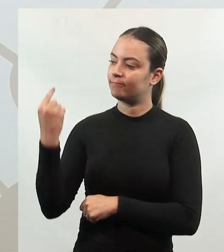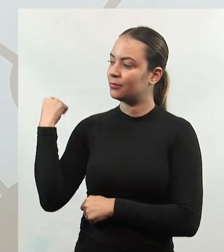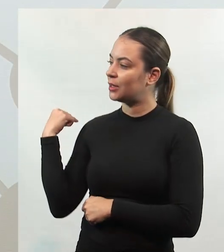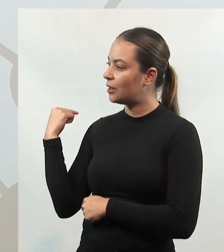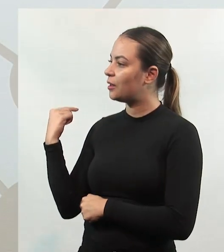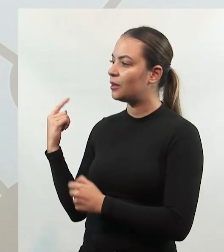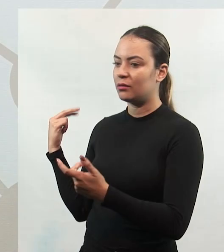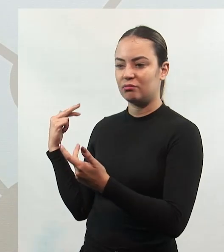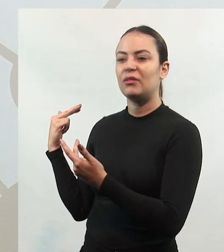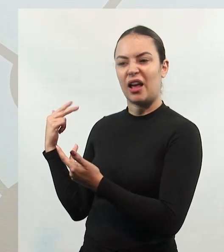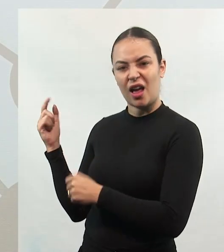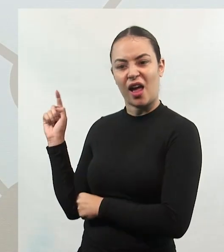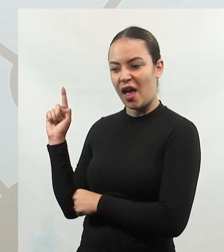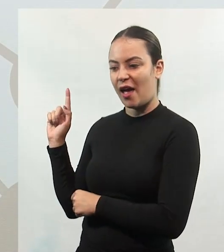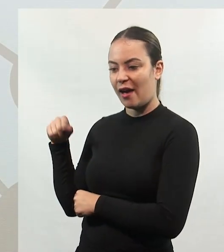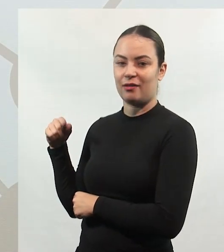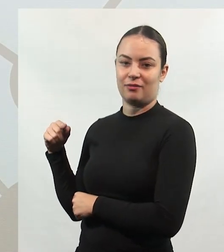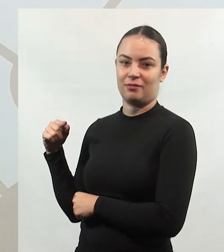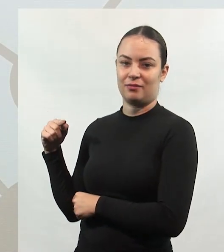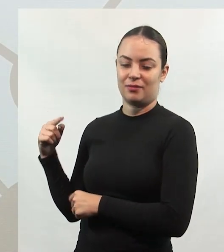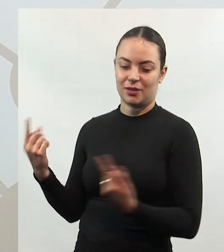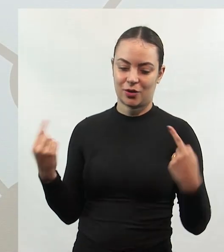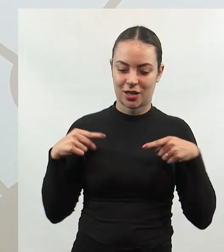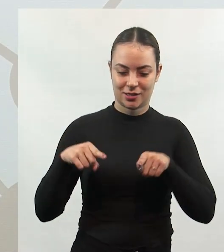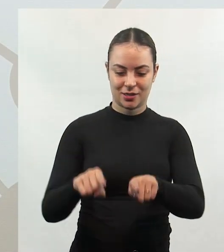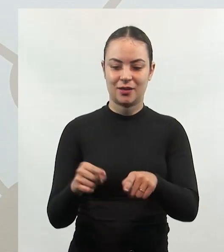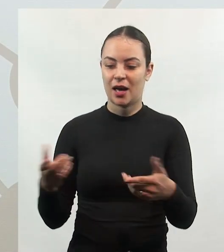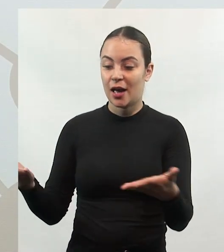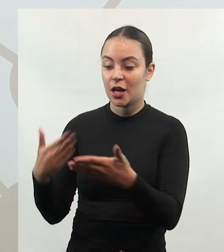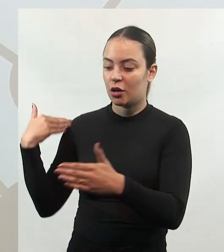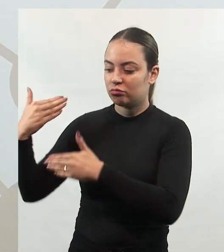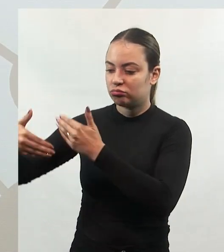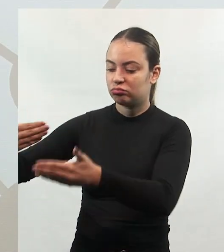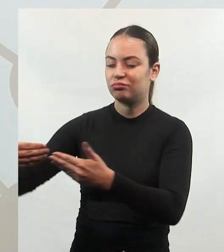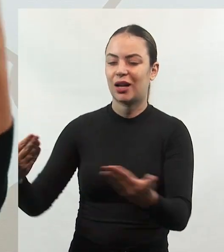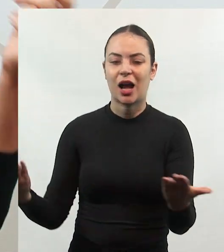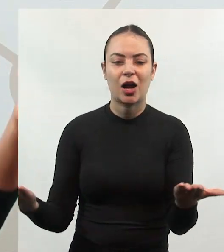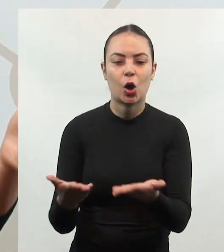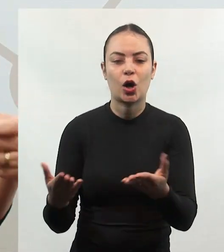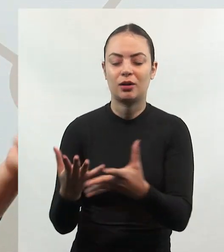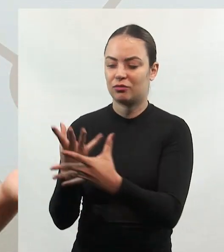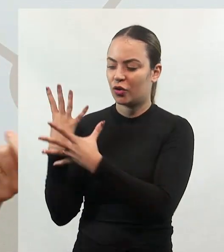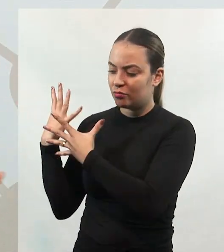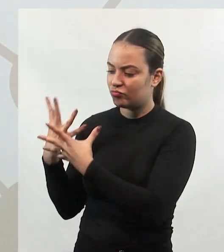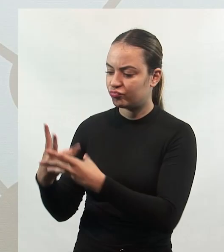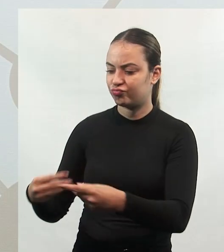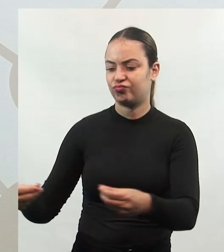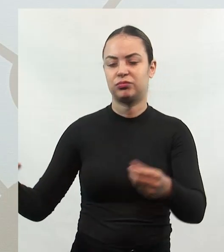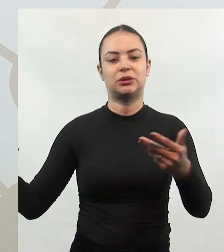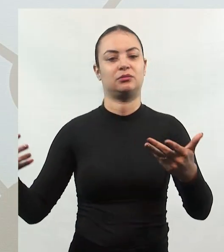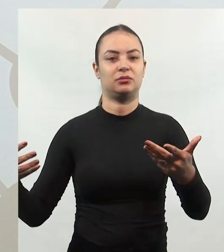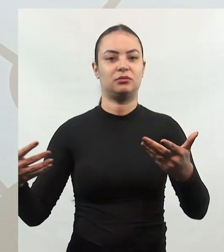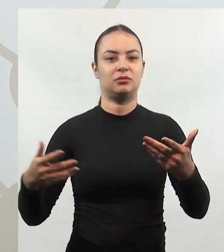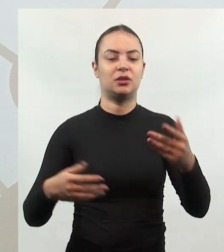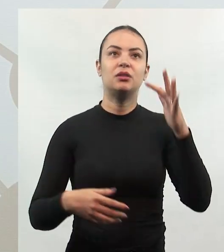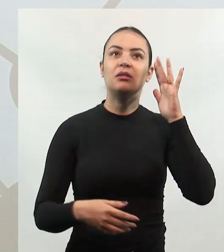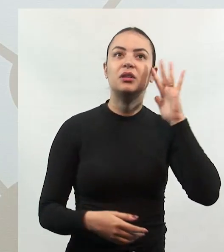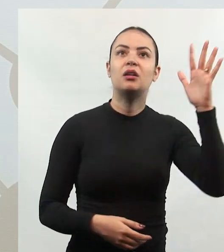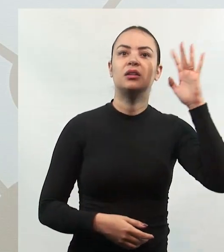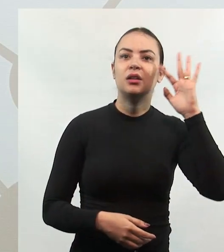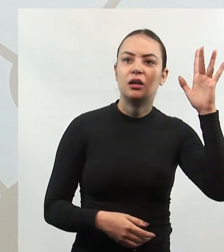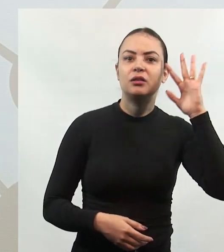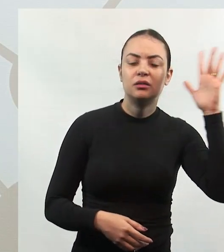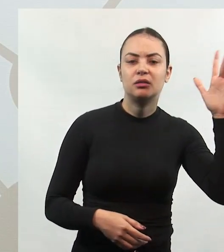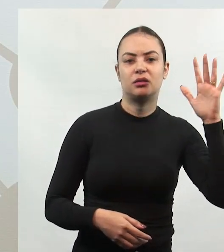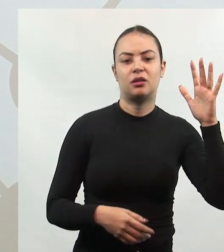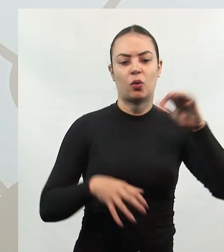com sucata para dar aula em escolas públicas carentes, porque eu ia mexer lá com garrafa PET, como fazer isso,